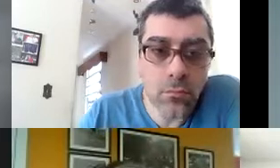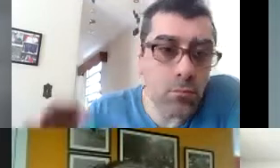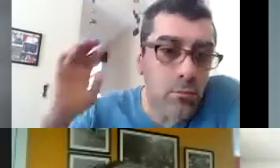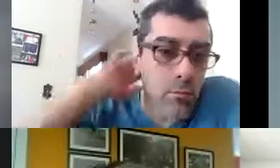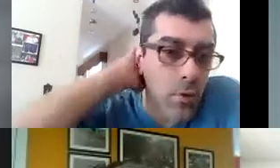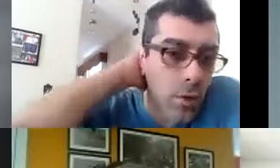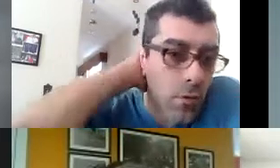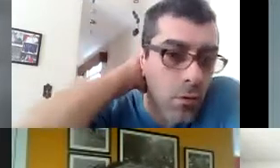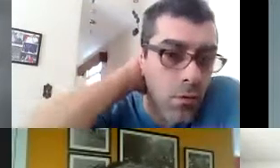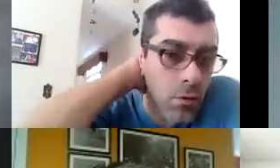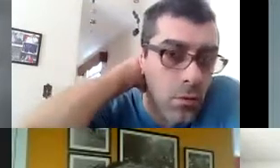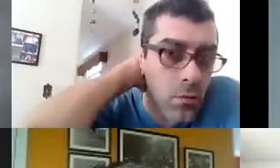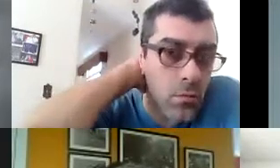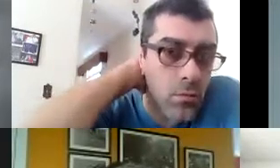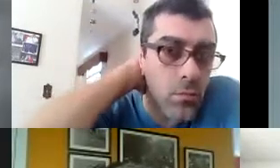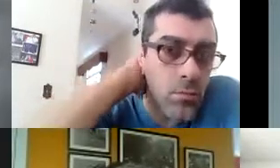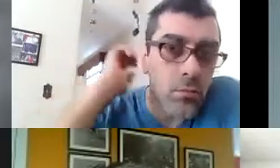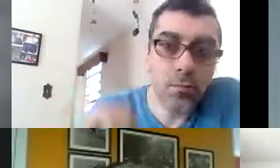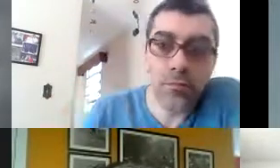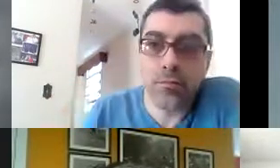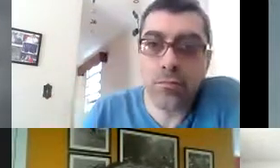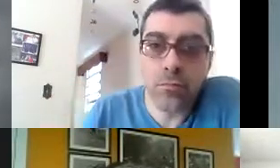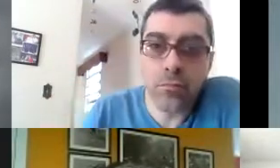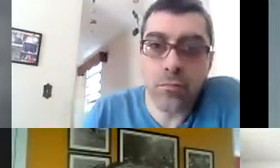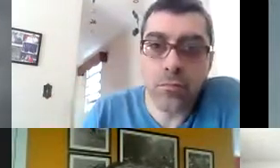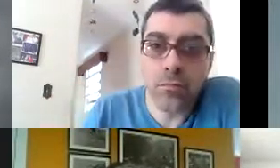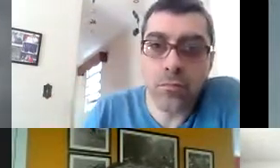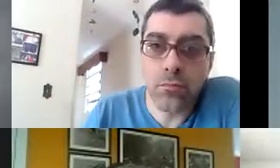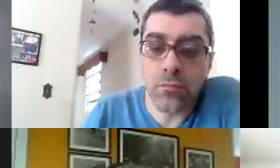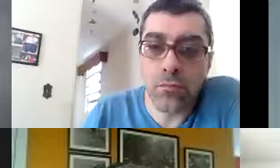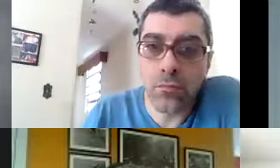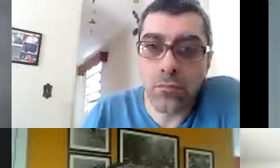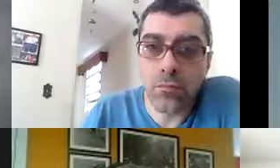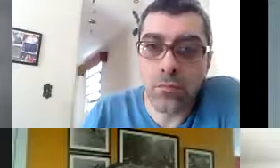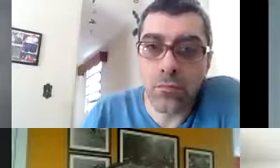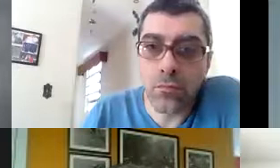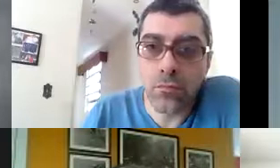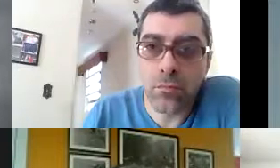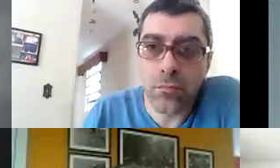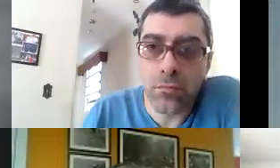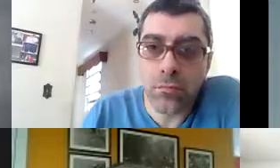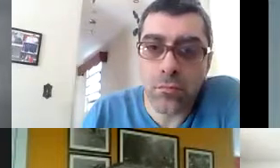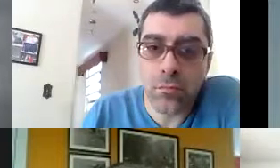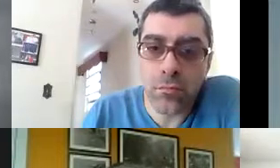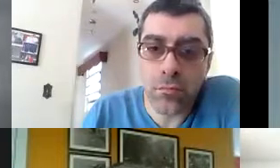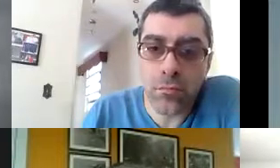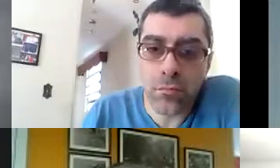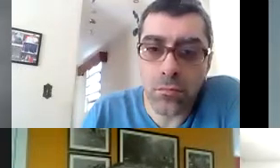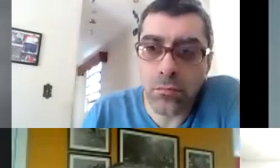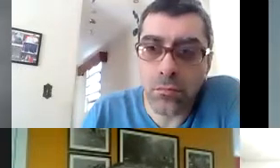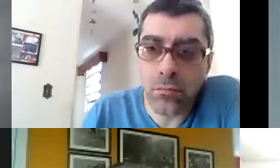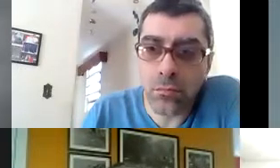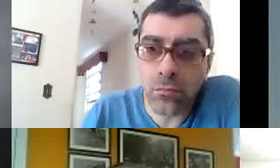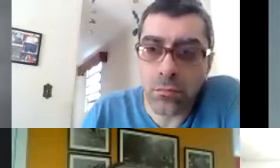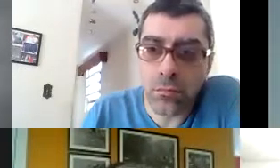cumprimentar todos presentes nesse evento. Incrível, meu nome é Sebastião, estou hoje como primeiro secretário do Sindicato dos Técnicos do Estado